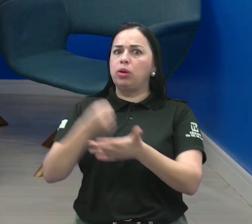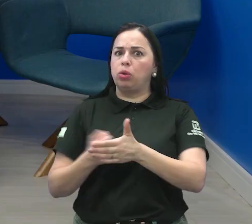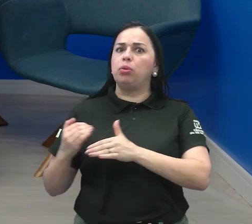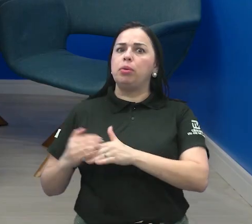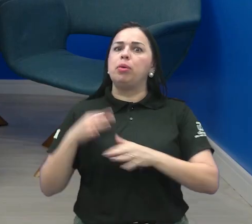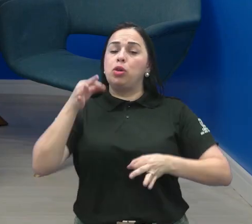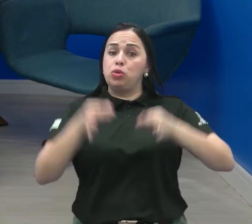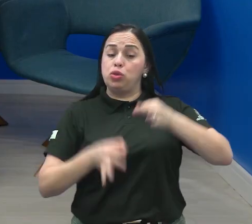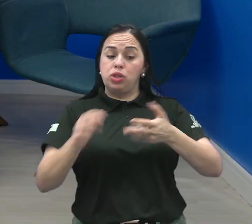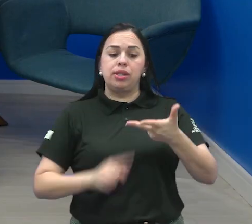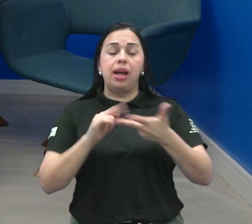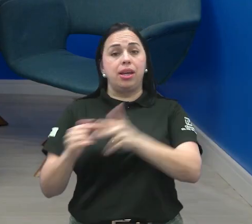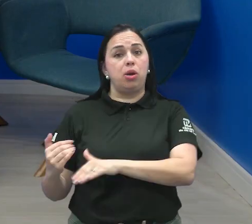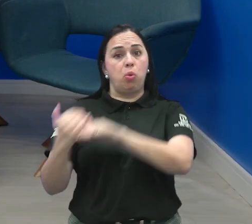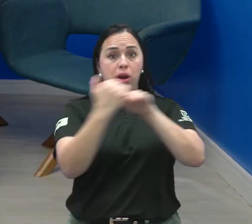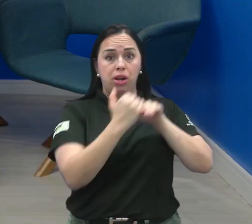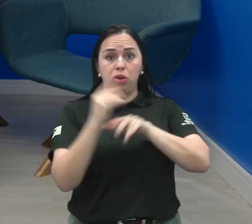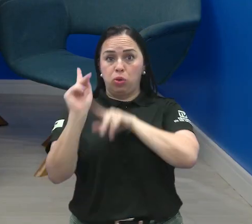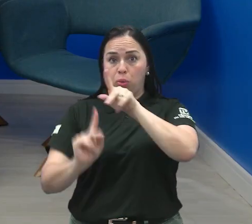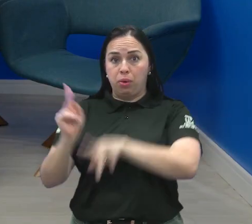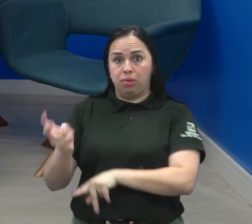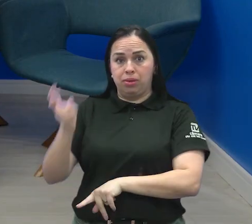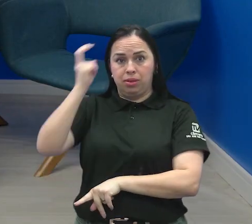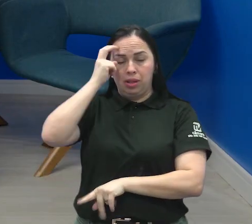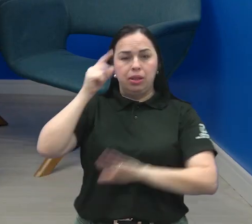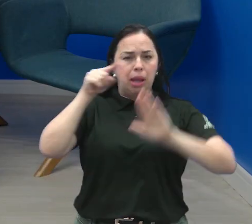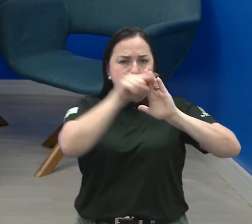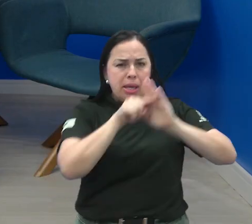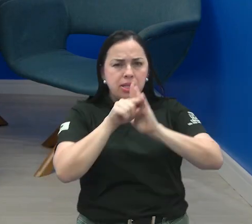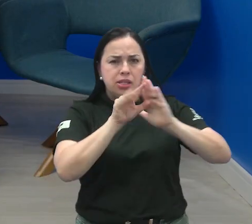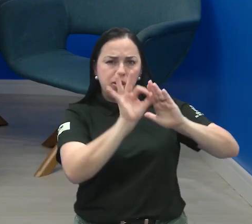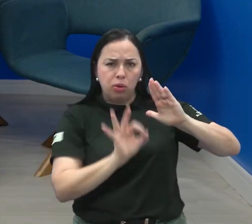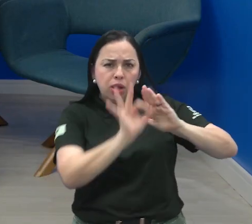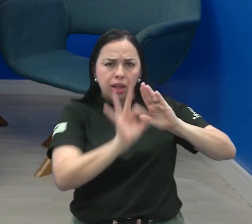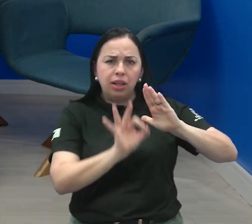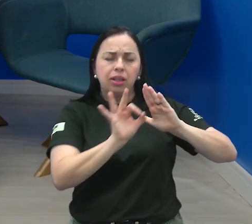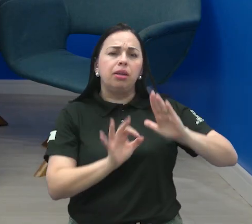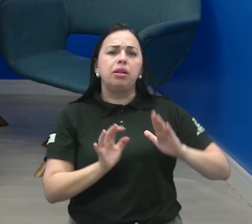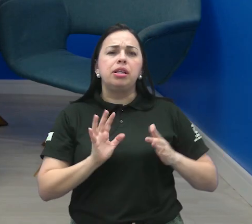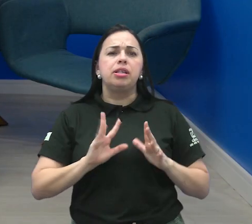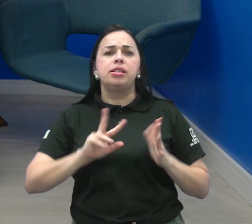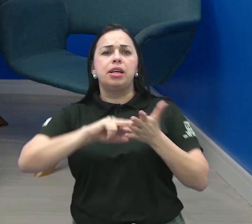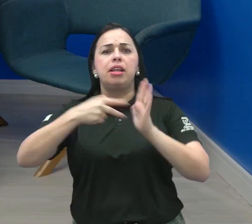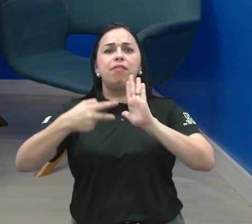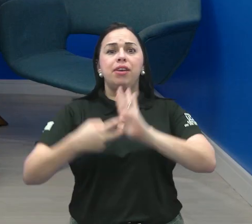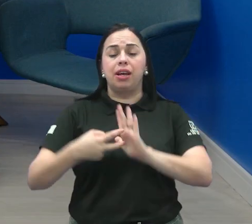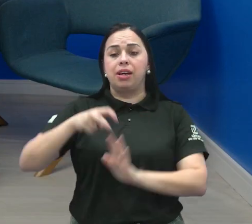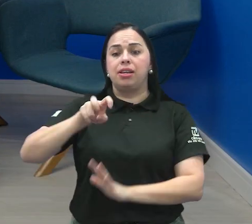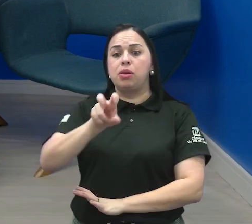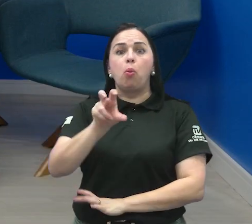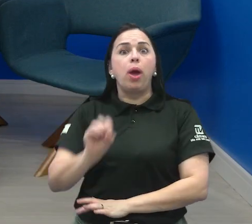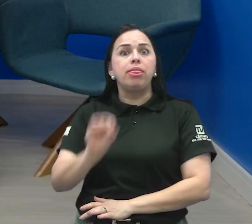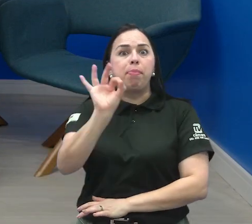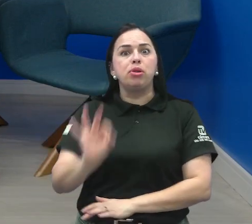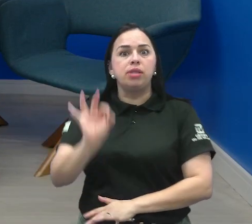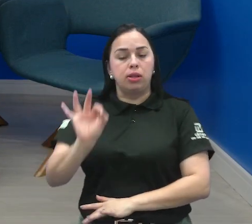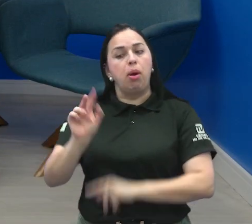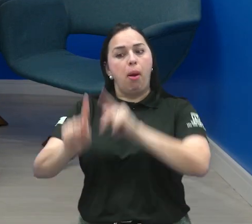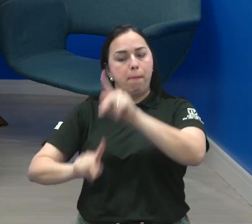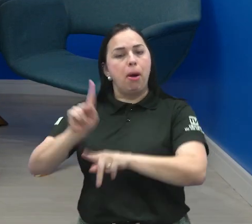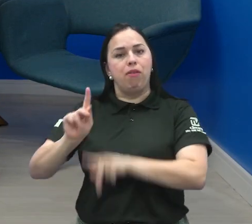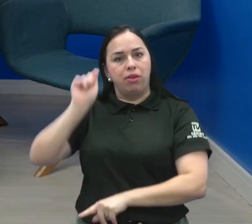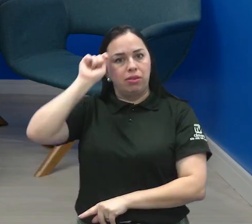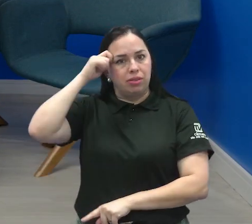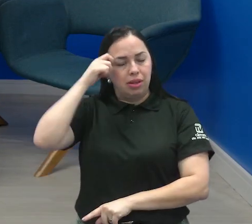justiça e igualdade do povo negro, que, de acordo com o censo de 2022, representa mais da metade da população do